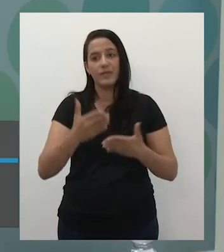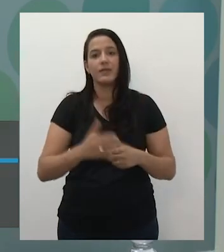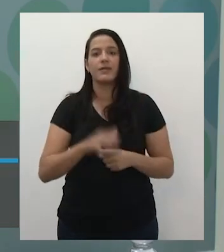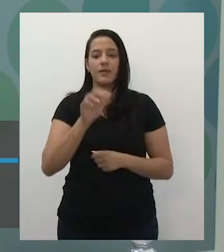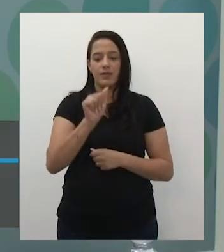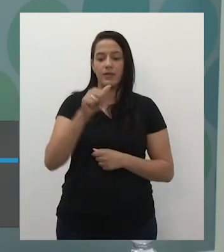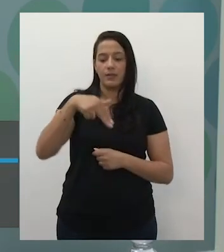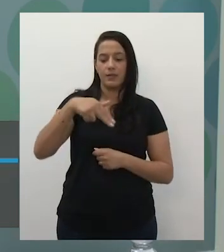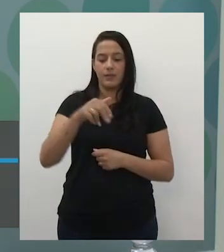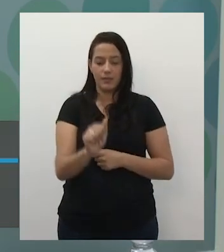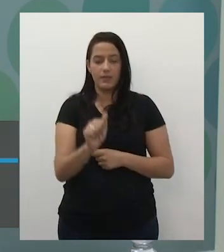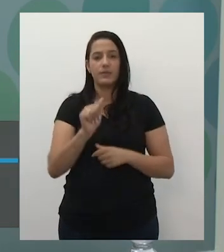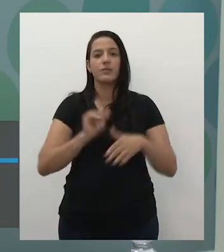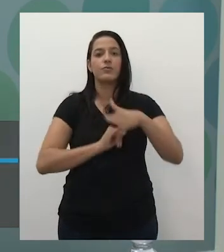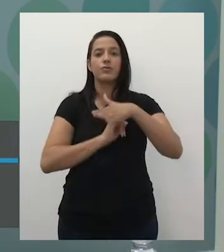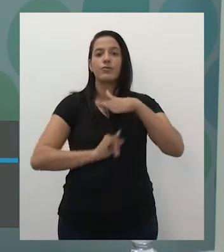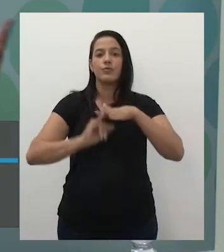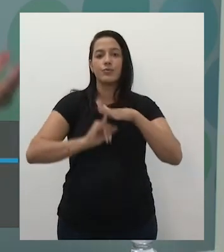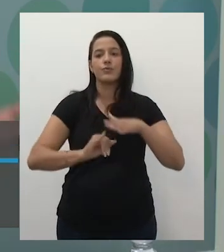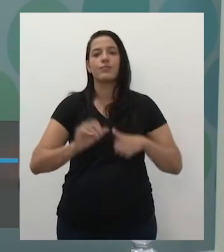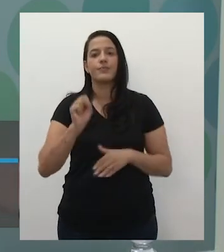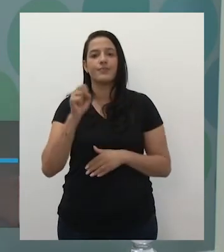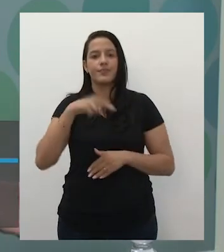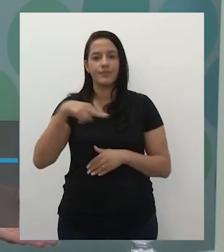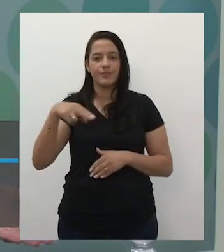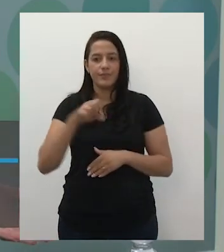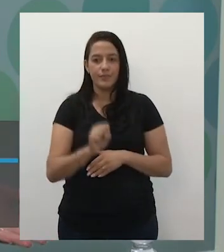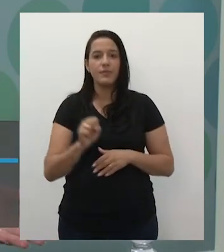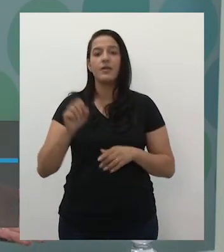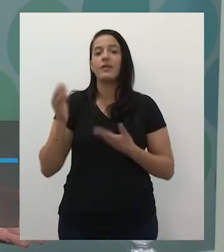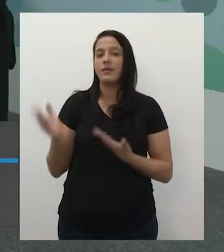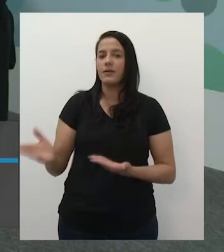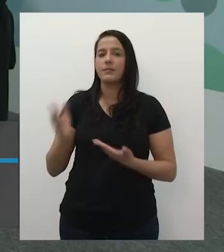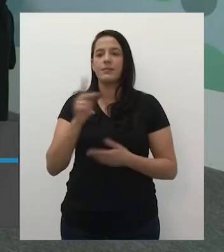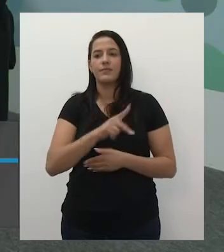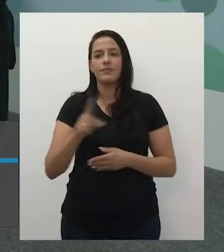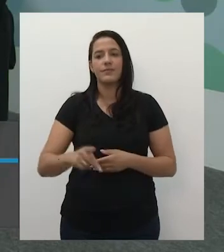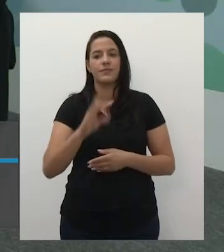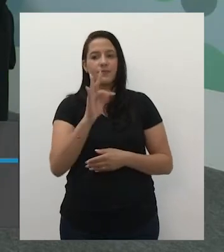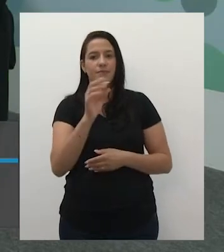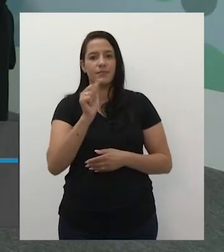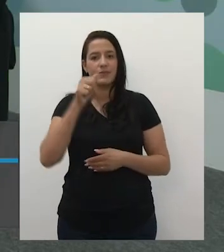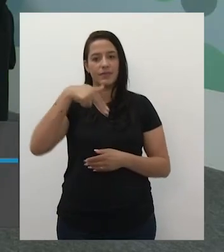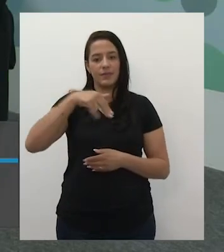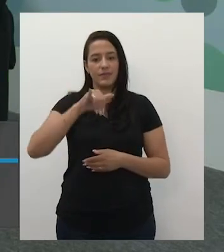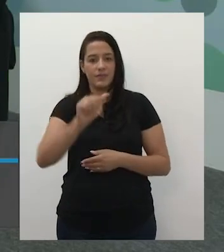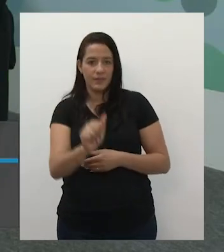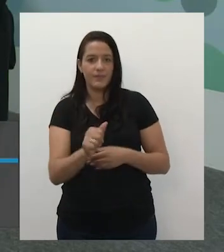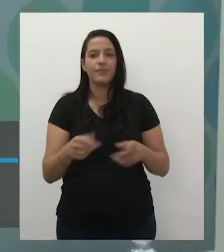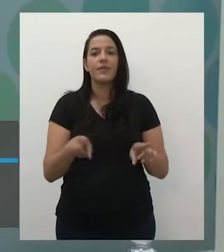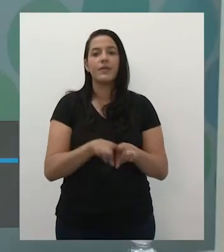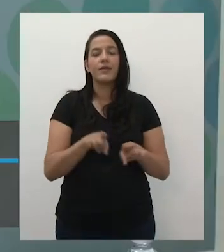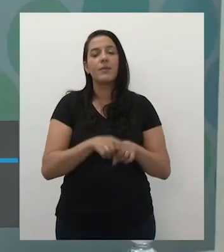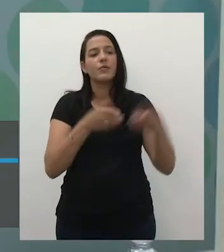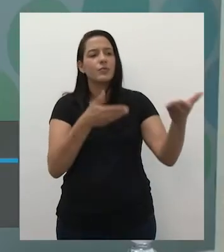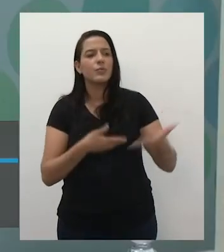alguém não gostou, ou que aquilo não deu um resultado tão potencial quanto a gente esperava. Então, esse momento